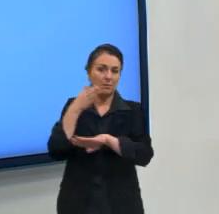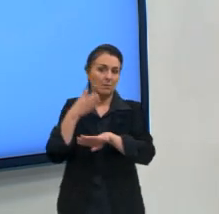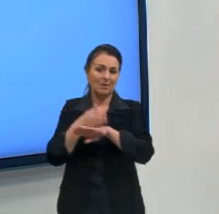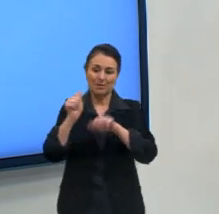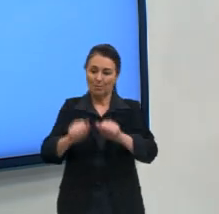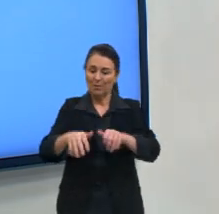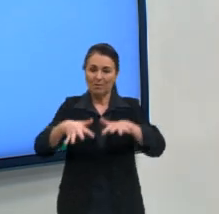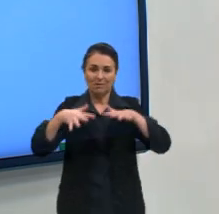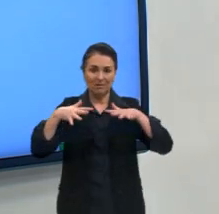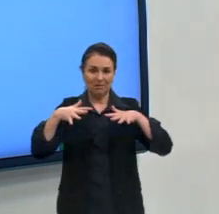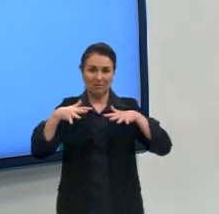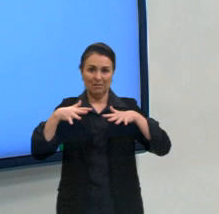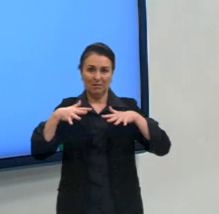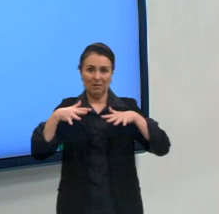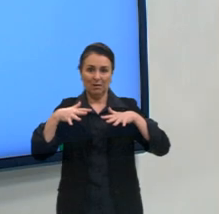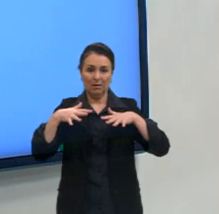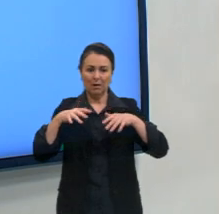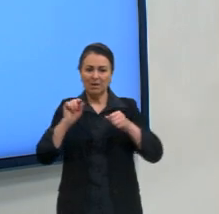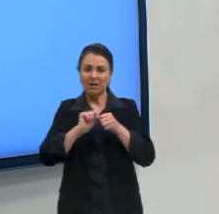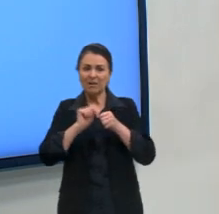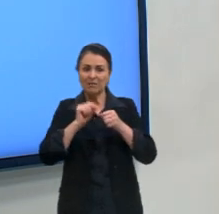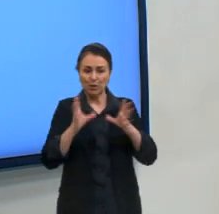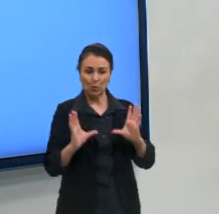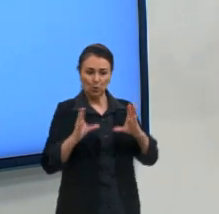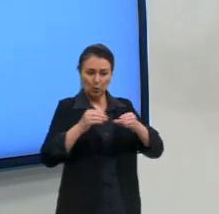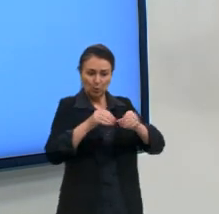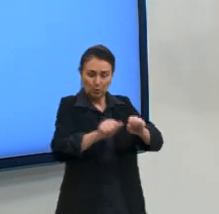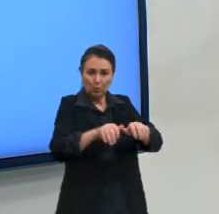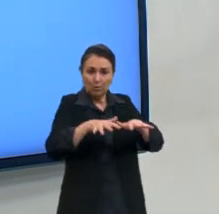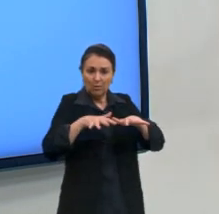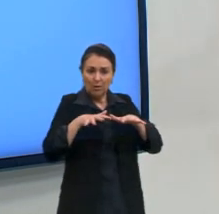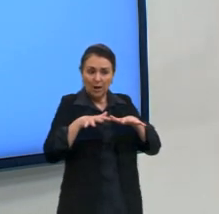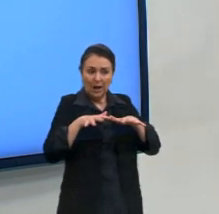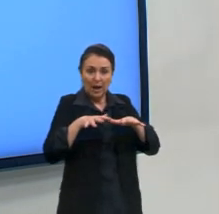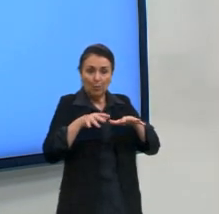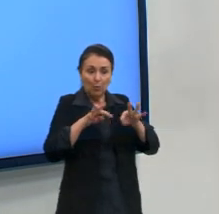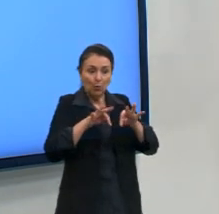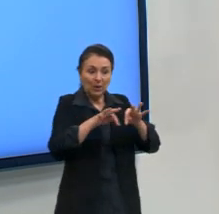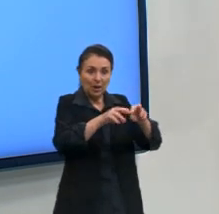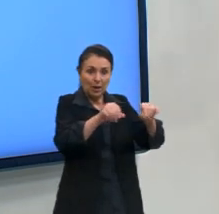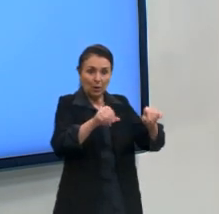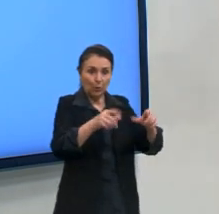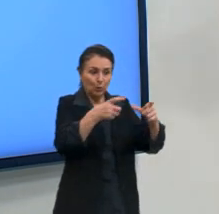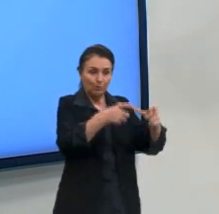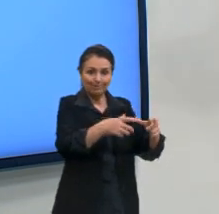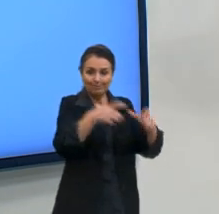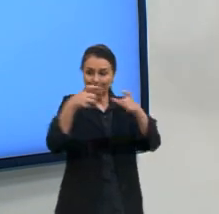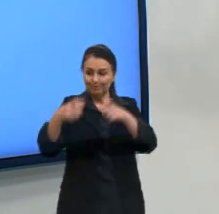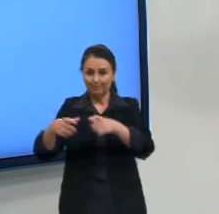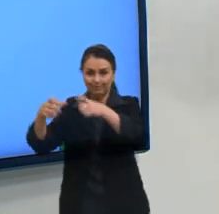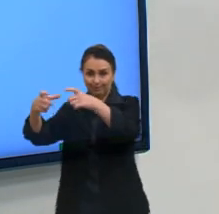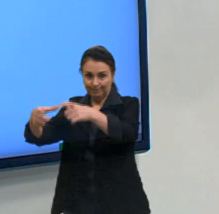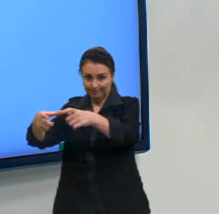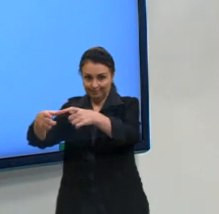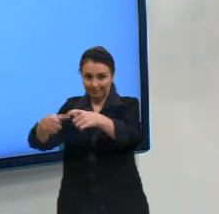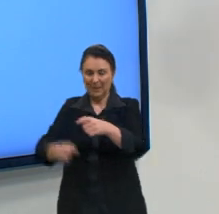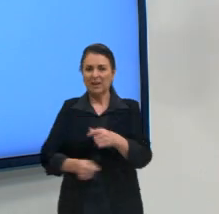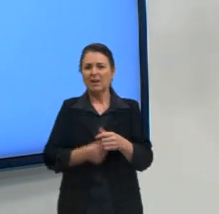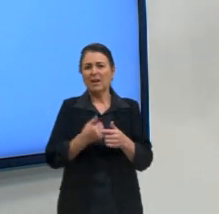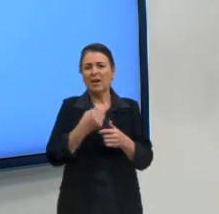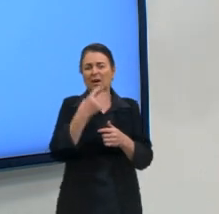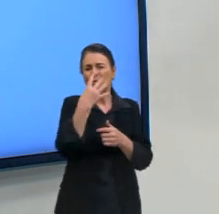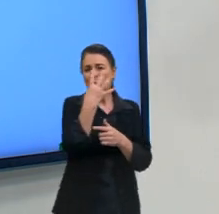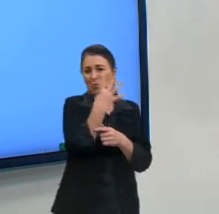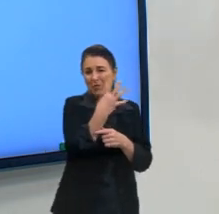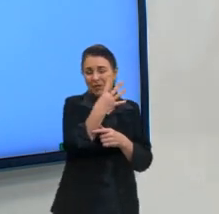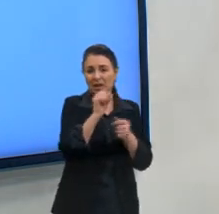e ele vai fazer com que as assembleias sejam por territórios né solo ele faz assembleias de quatro